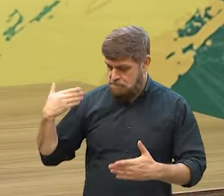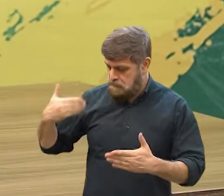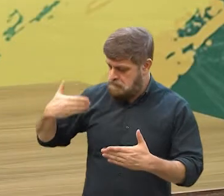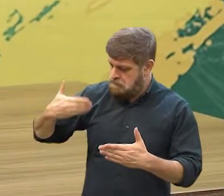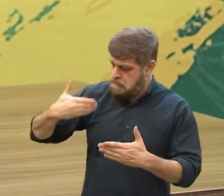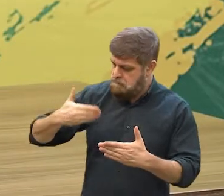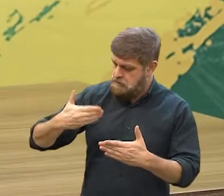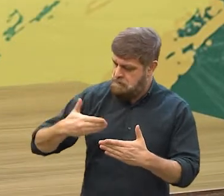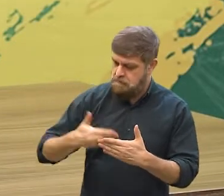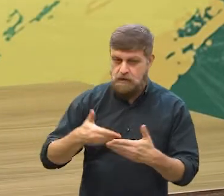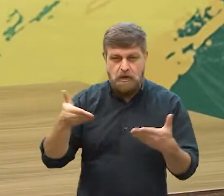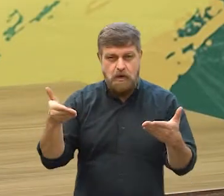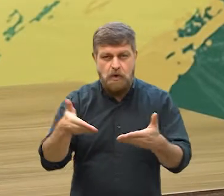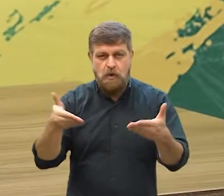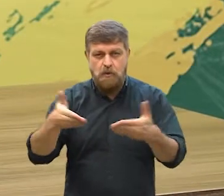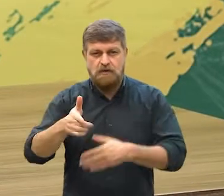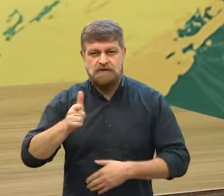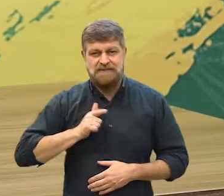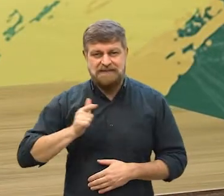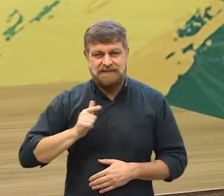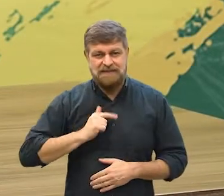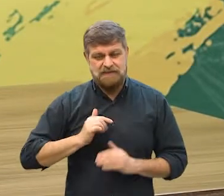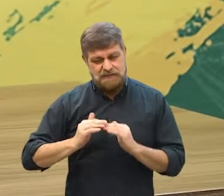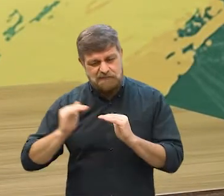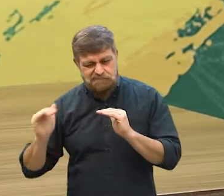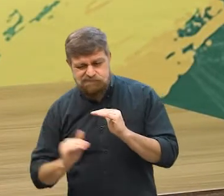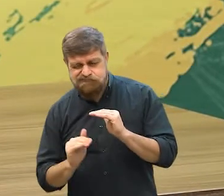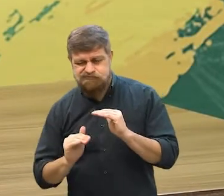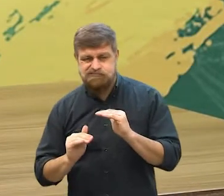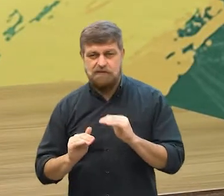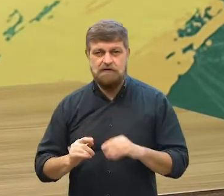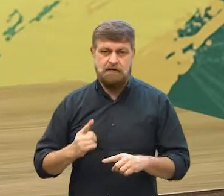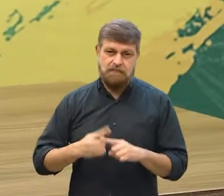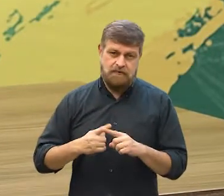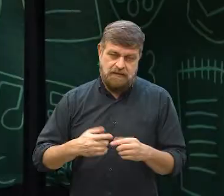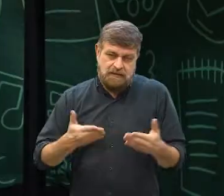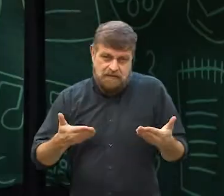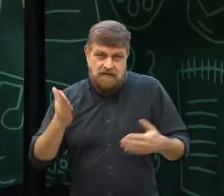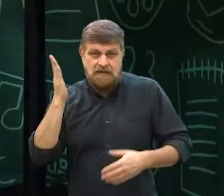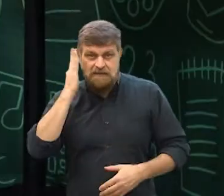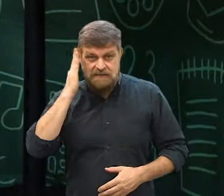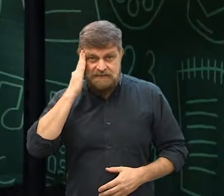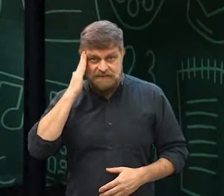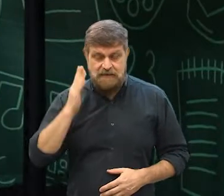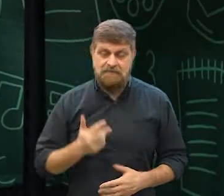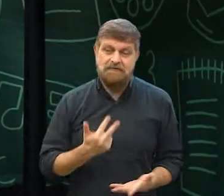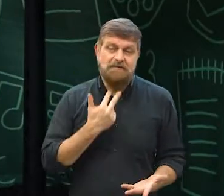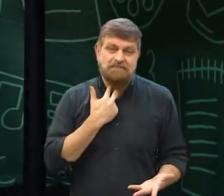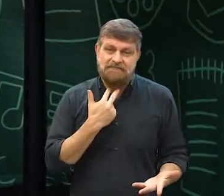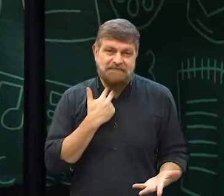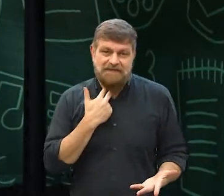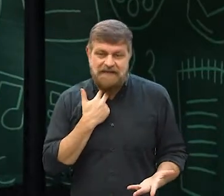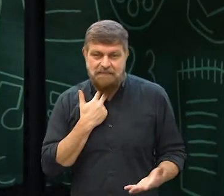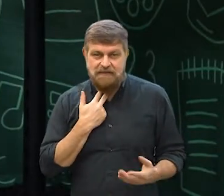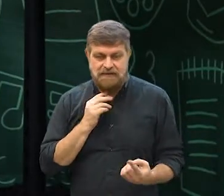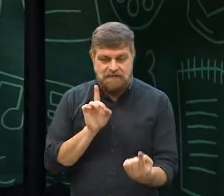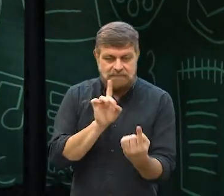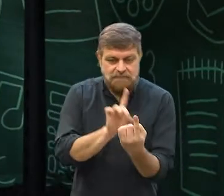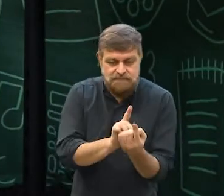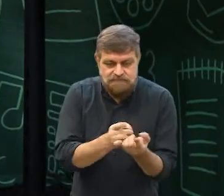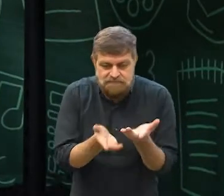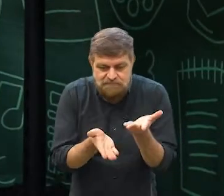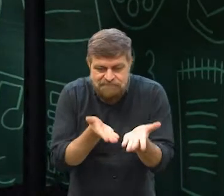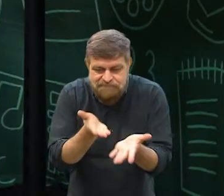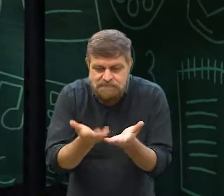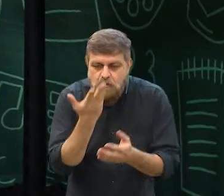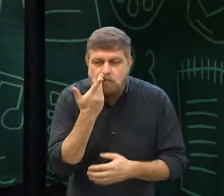hoje acabou deixando um pouco de lado não evidentemente porque quis é do atendimento ao público